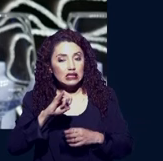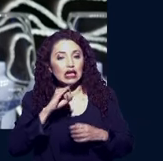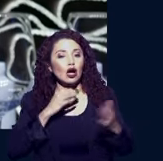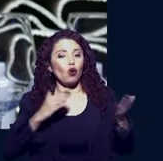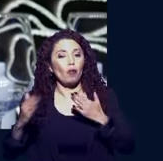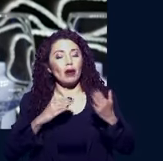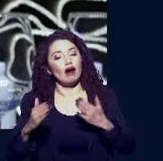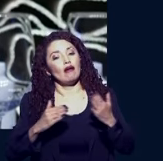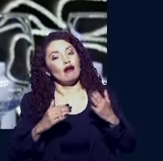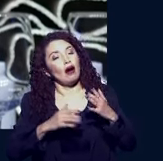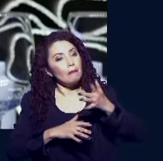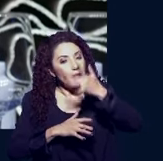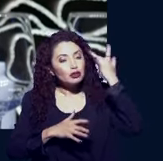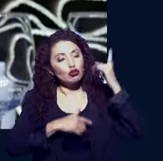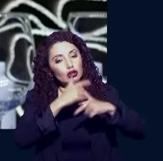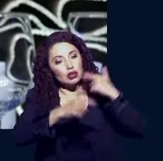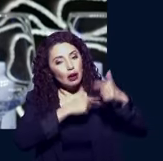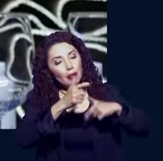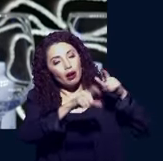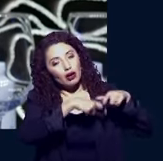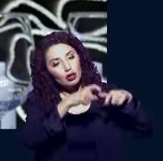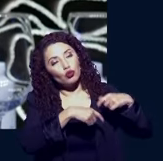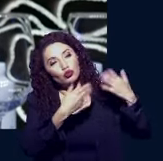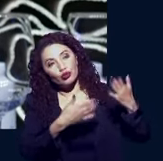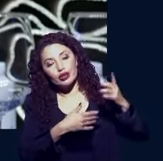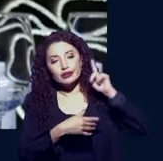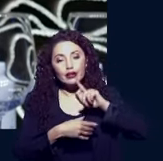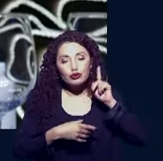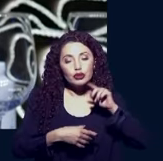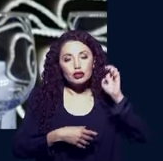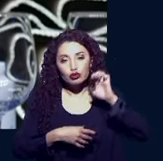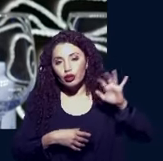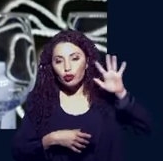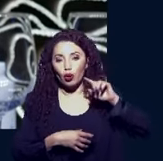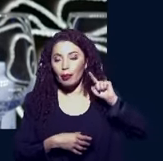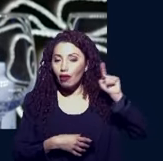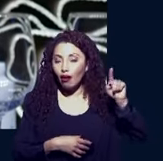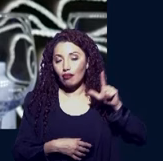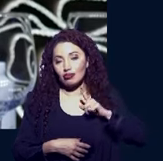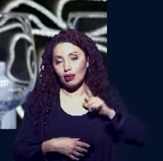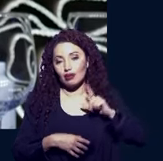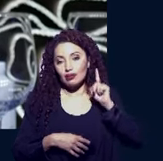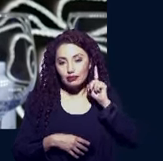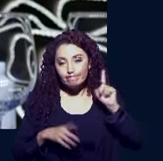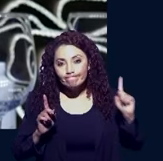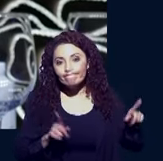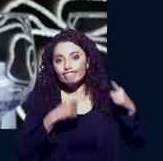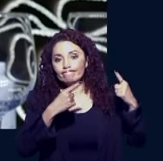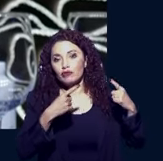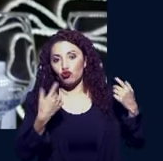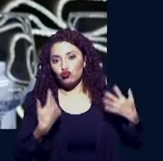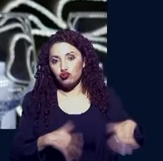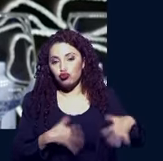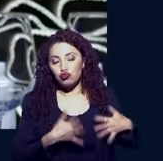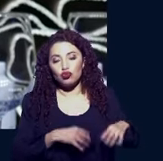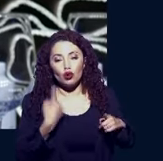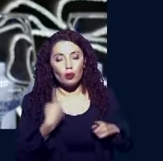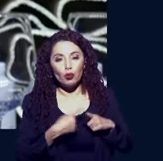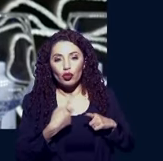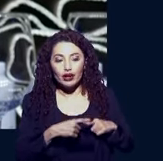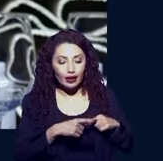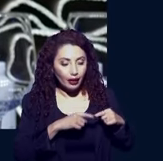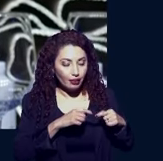Estados Unidos da Europa eh na Europa nos Estados Unidos você tem um desafio enorme porque os agricultores não t Uma Geração